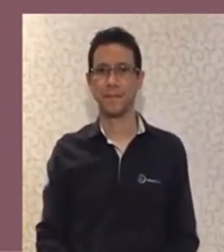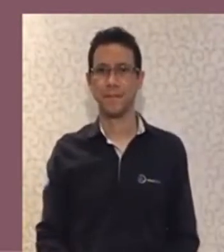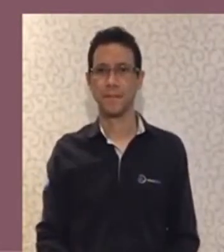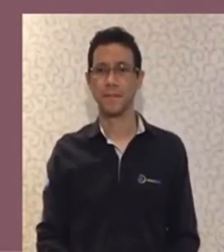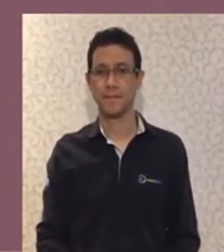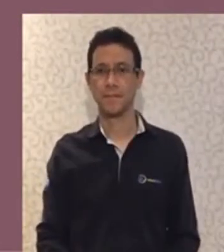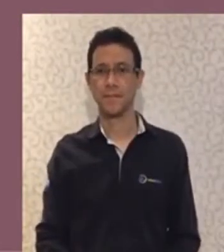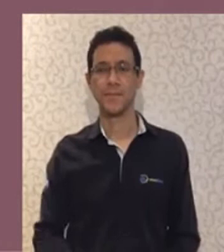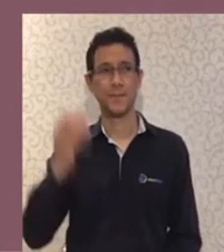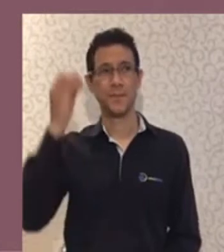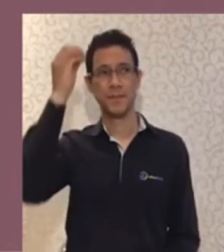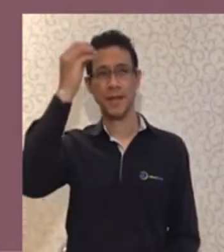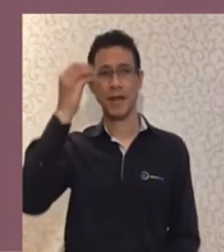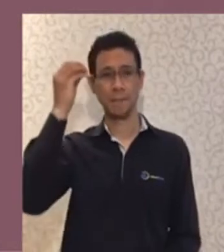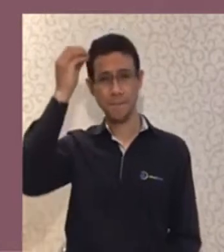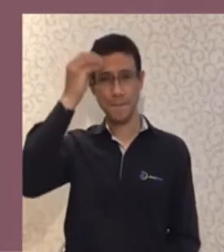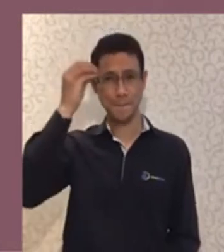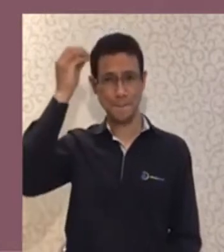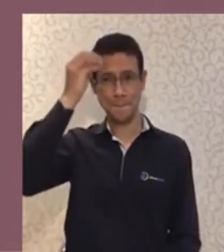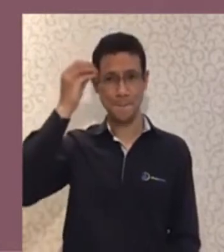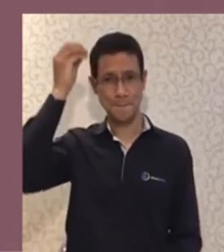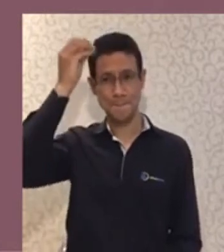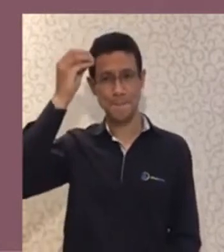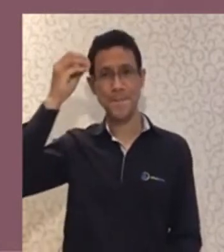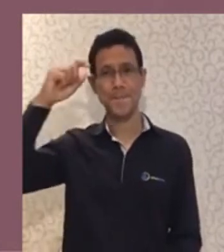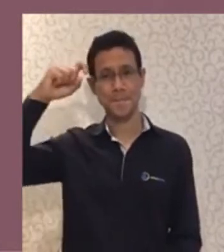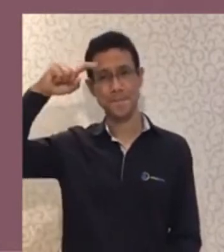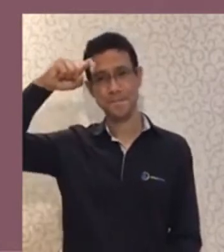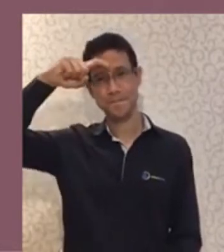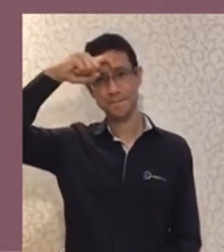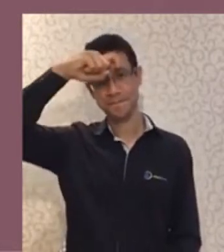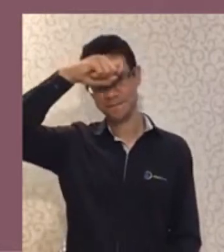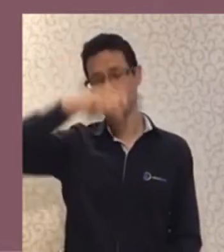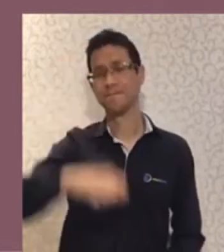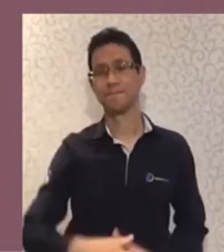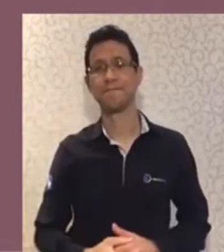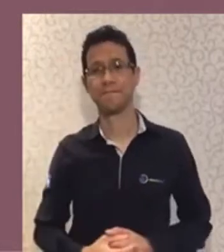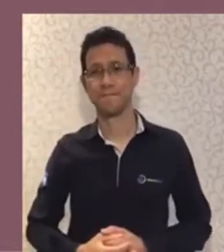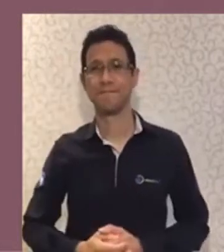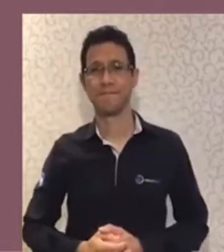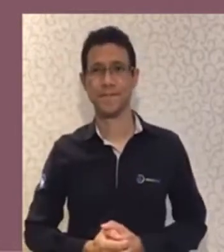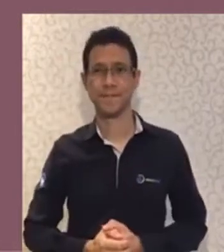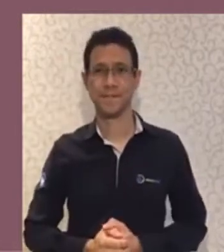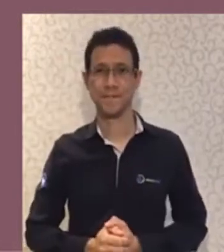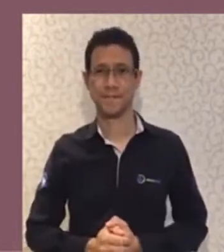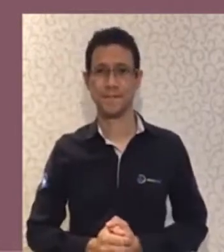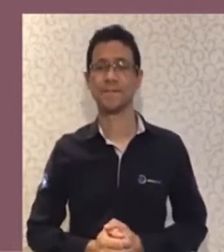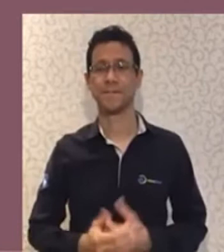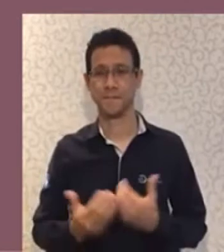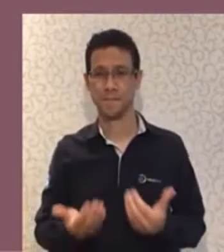experiências bastante difíceis, uma parte da... Pois bem,